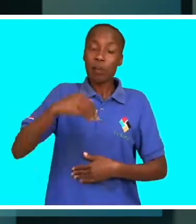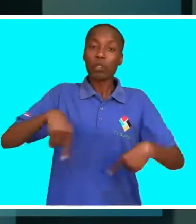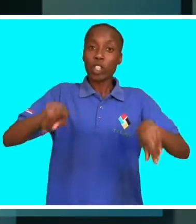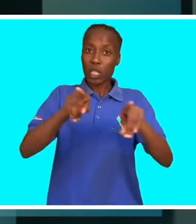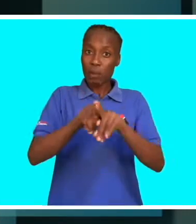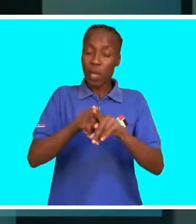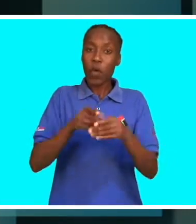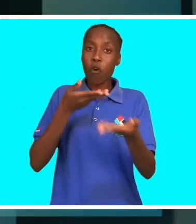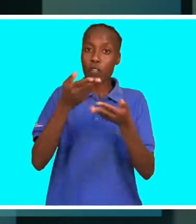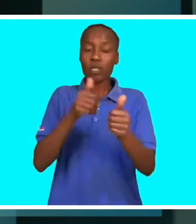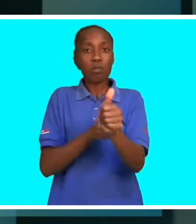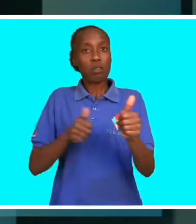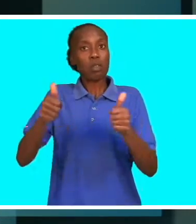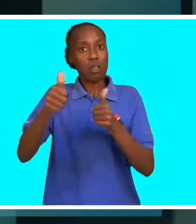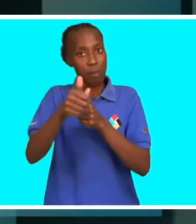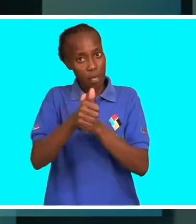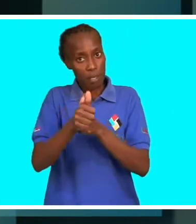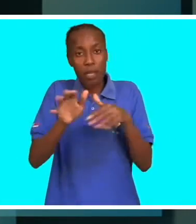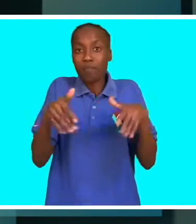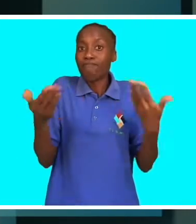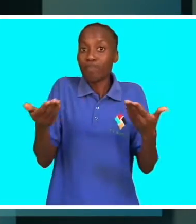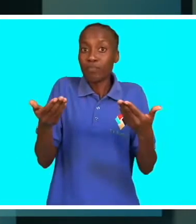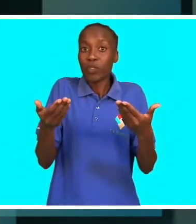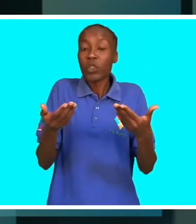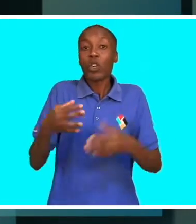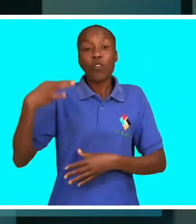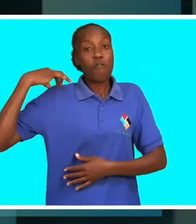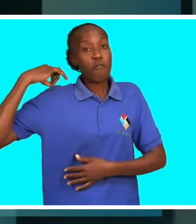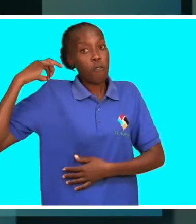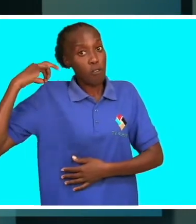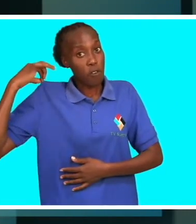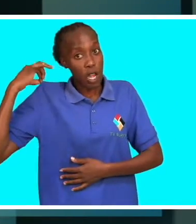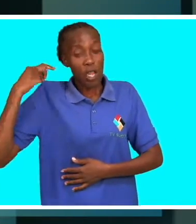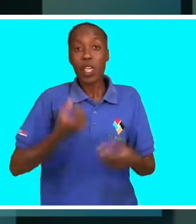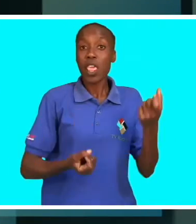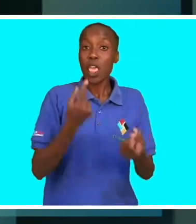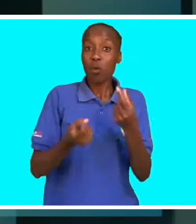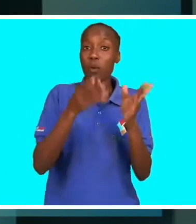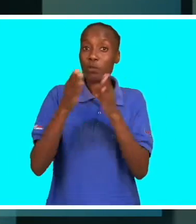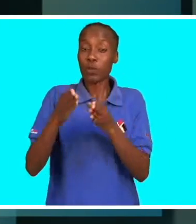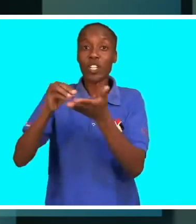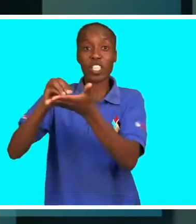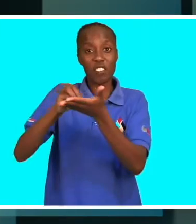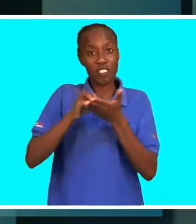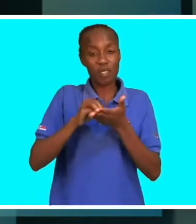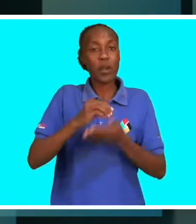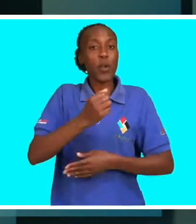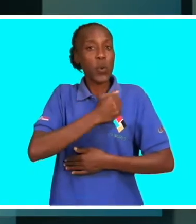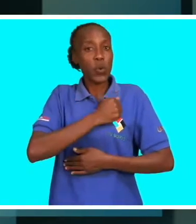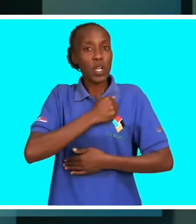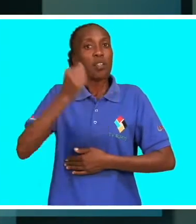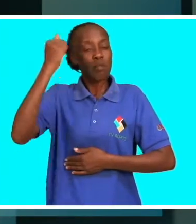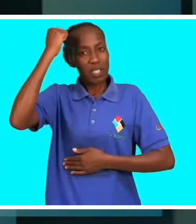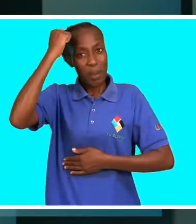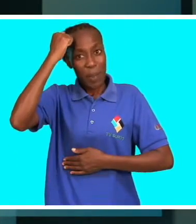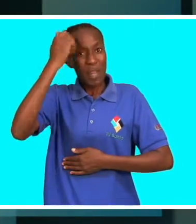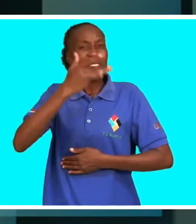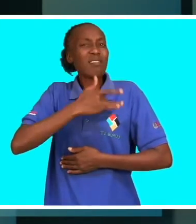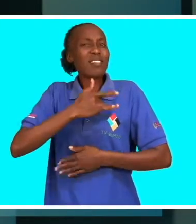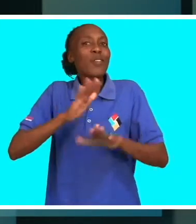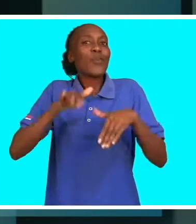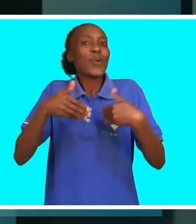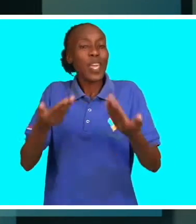E vamos também conversar com representantes dos voluntários e também de alguns beneficiários. Naturalmente gostaríamos de